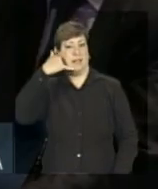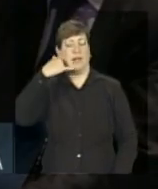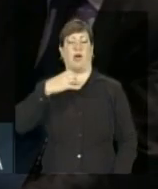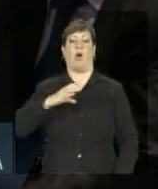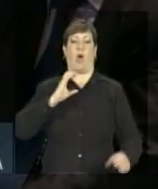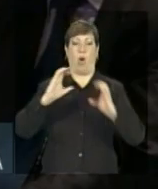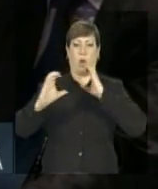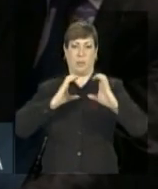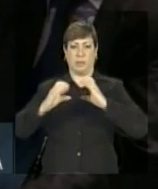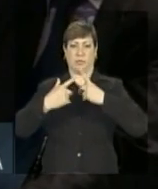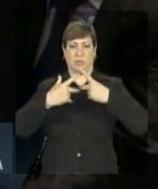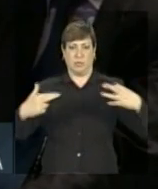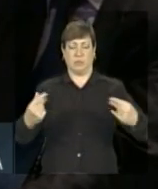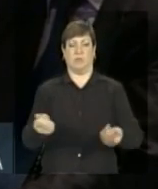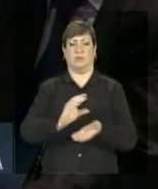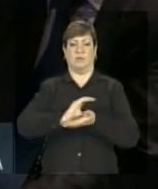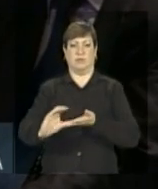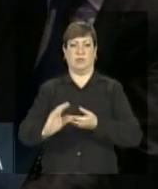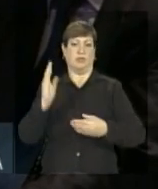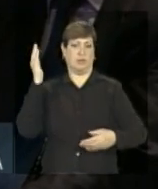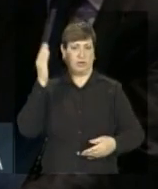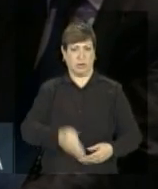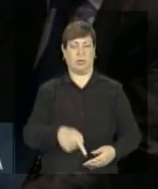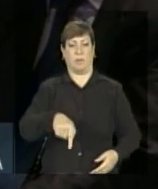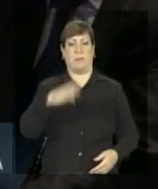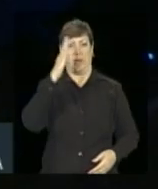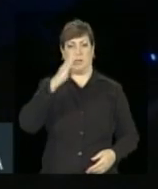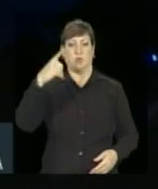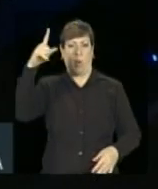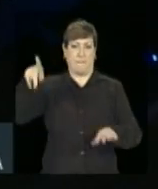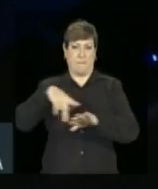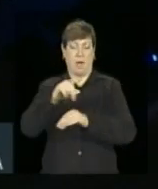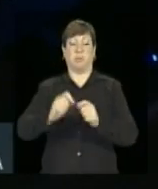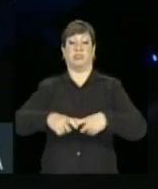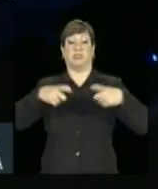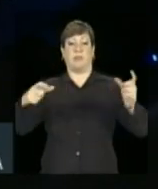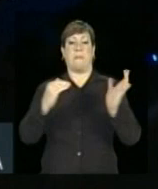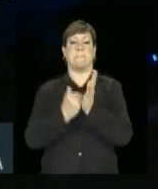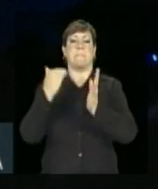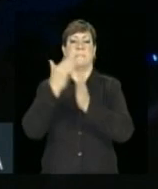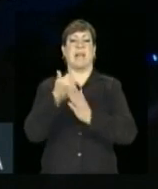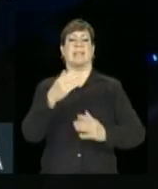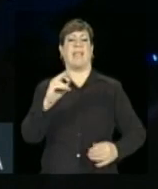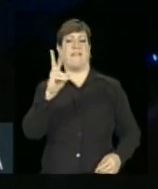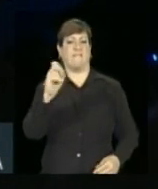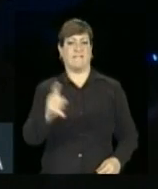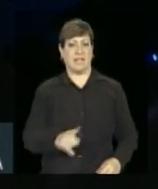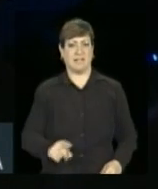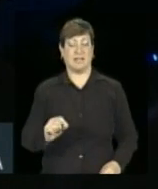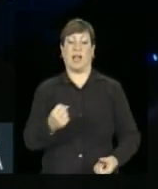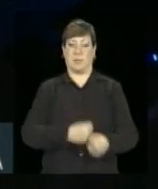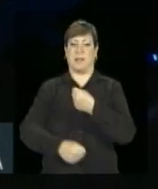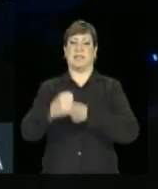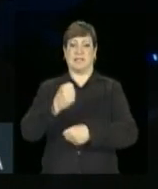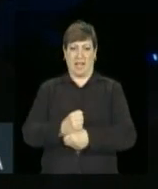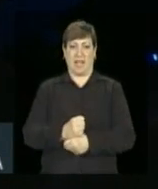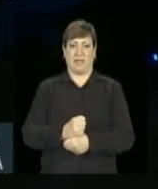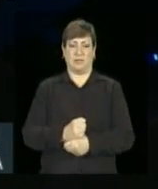o investimento estrangeiro direto no Brasil cresceu mais de 10 vezes no ano